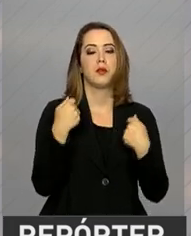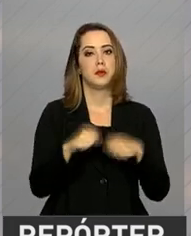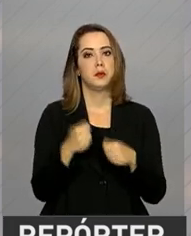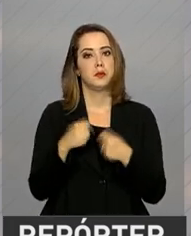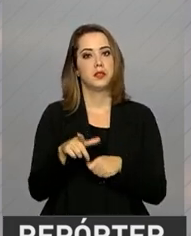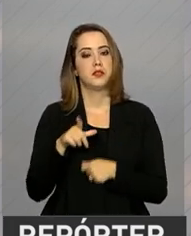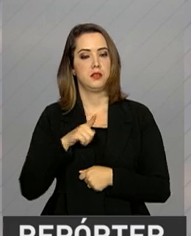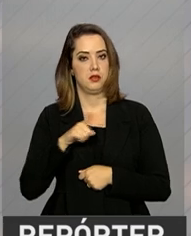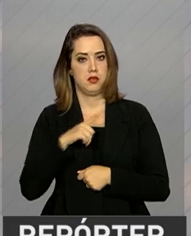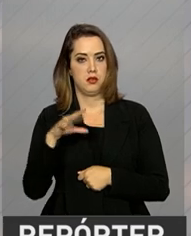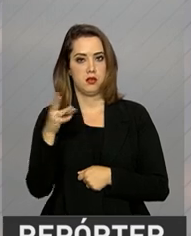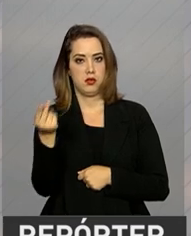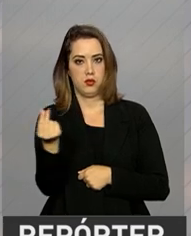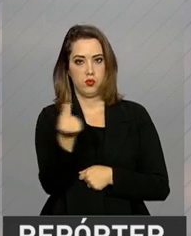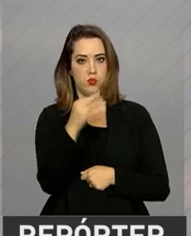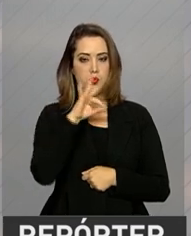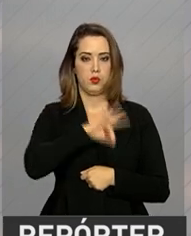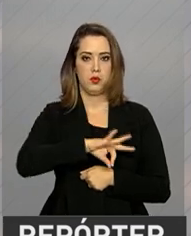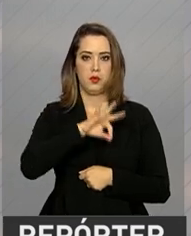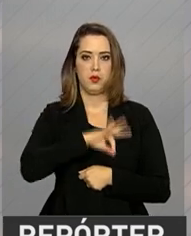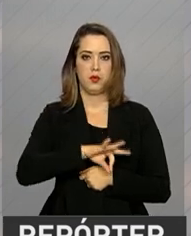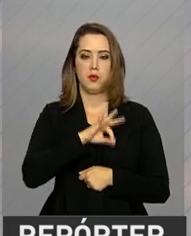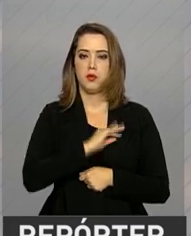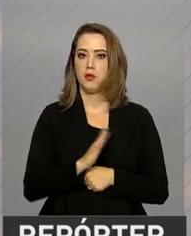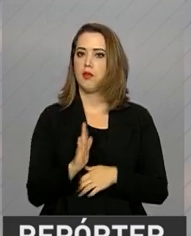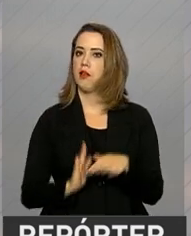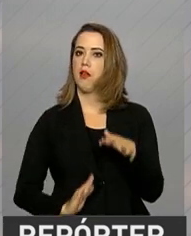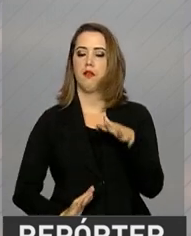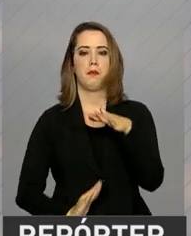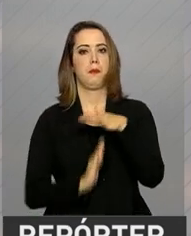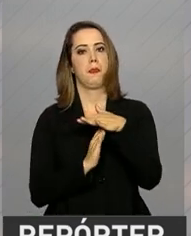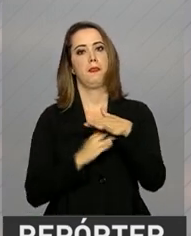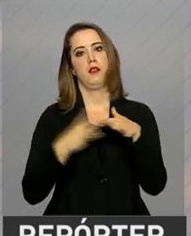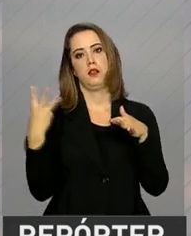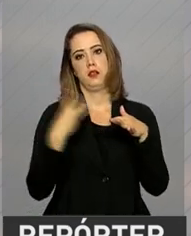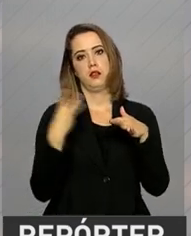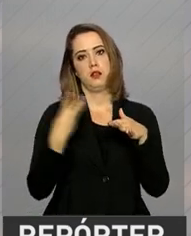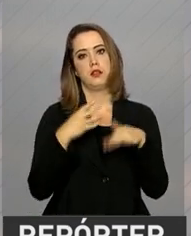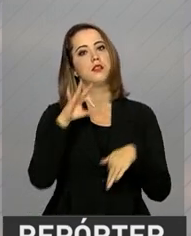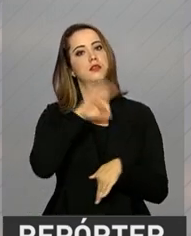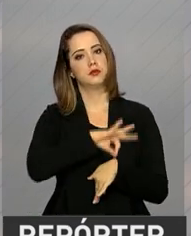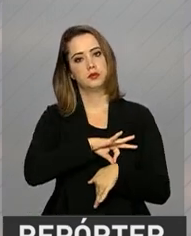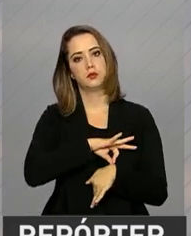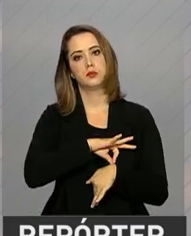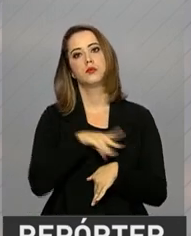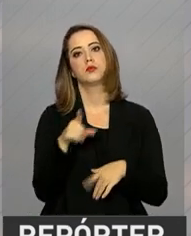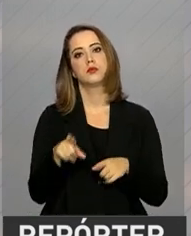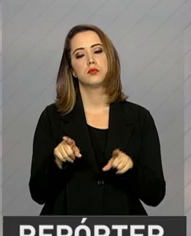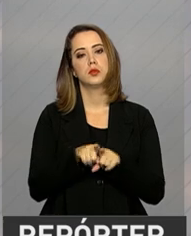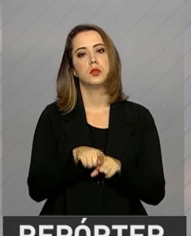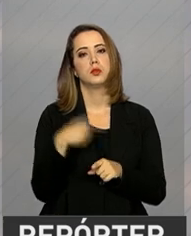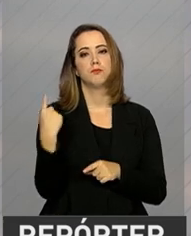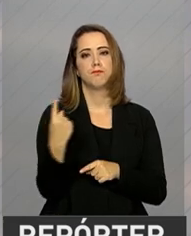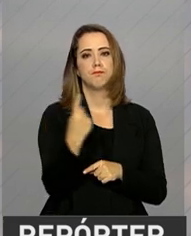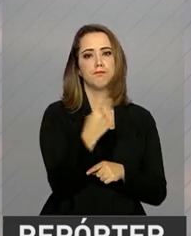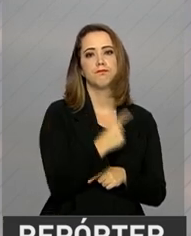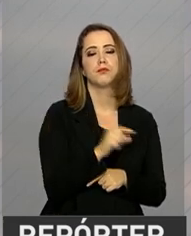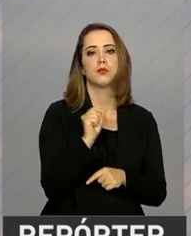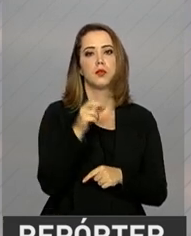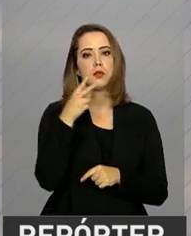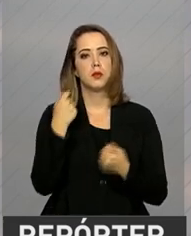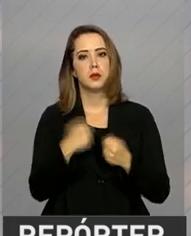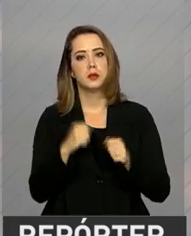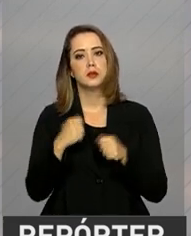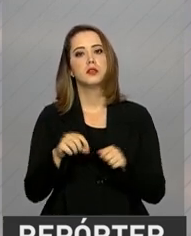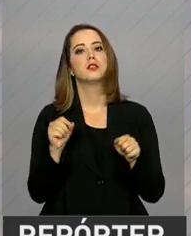renda familiar mensal bruta por pessoa deve ser de até três salários mínimos os candidatos também precisam